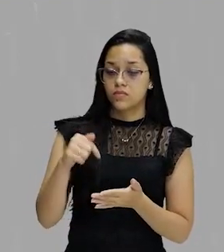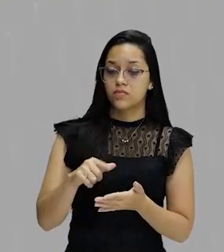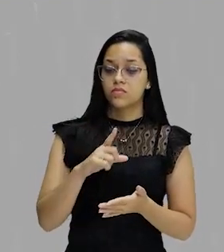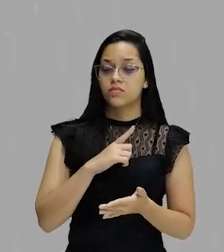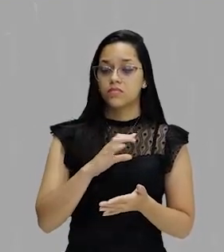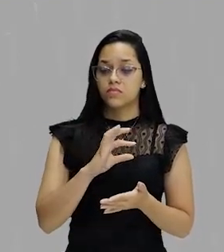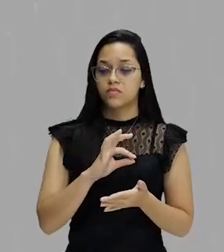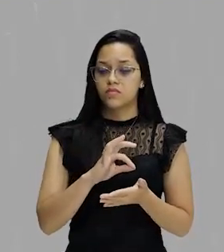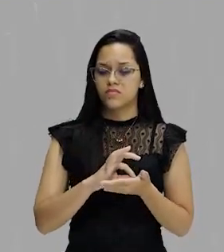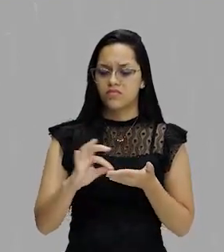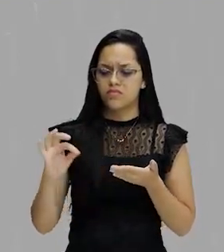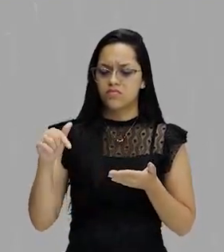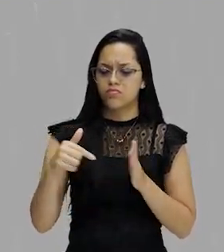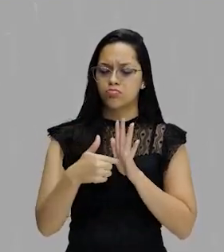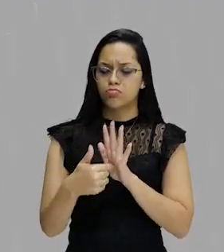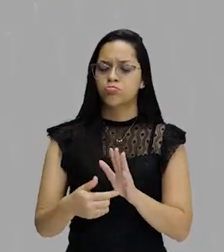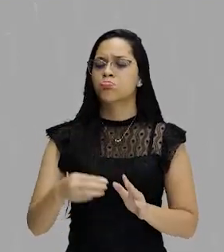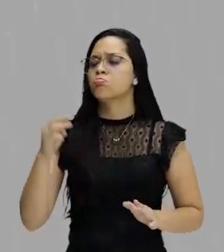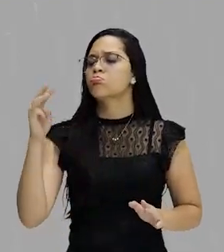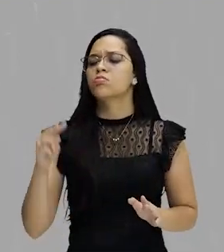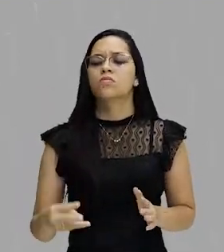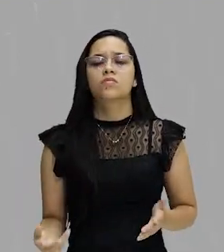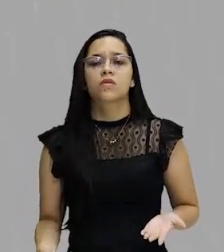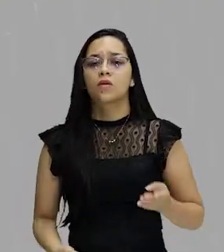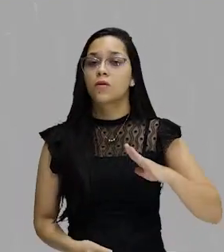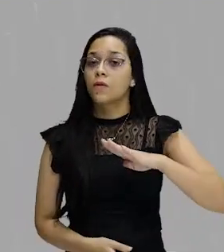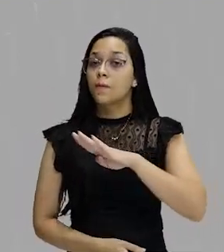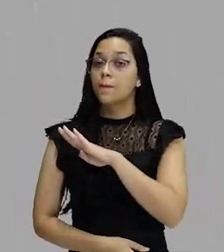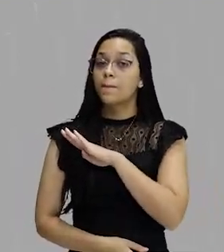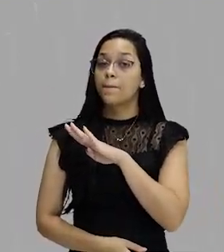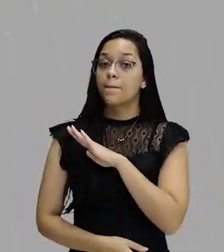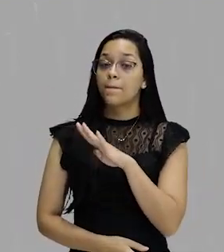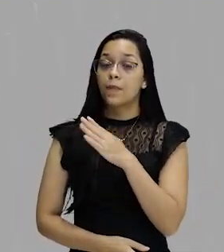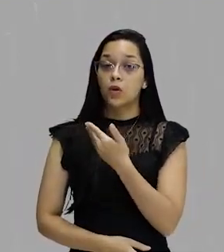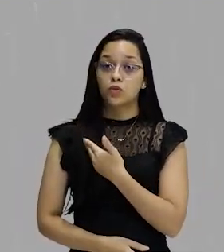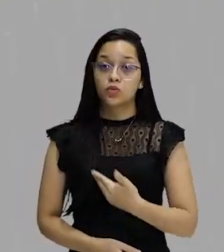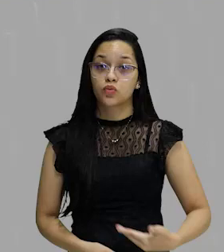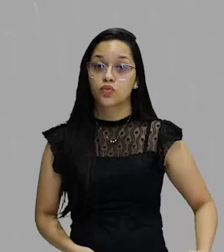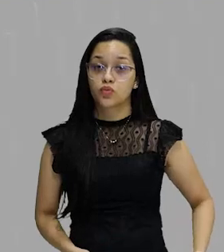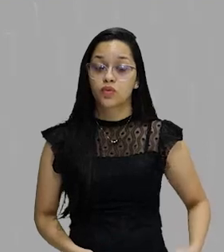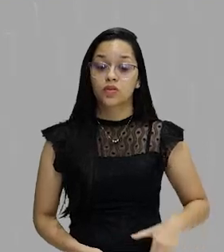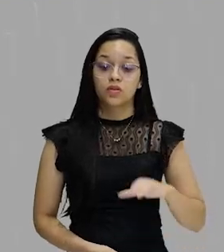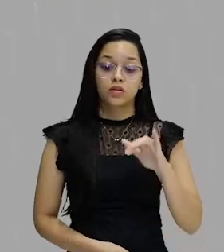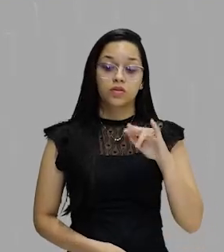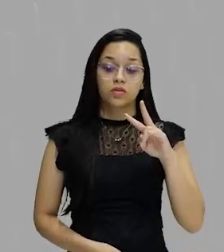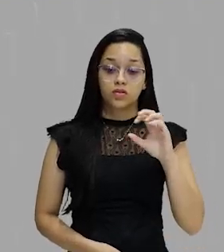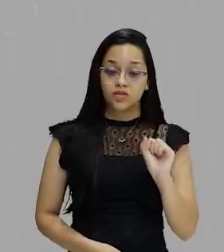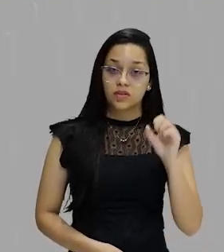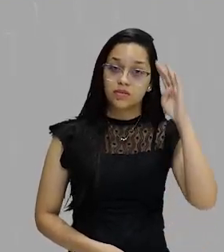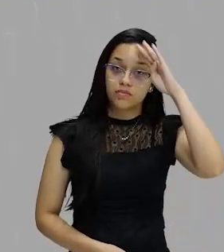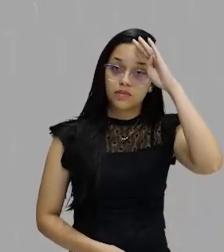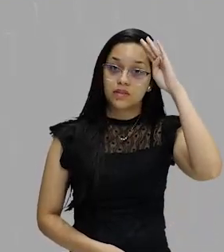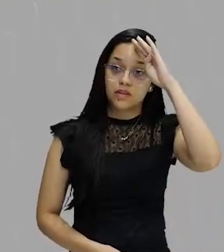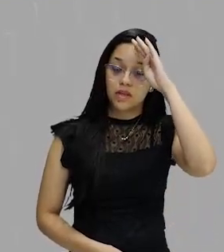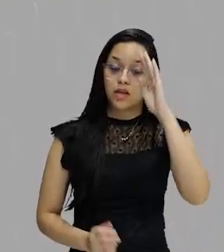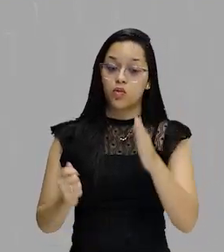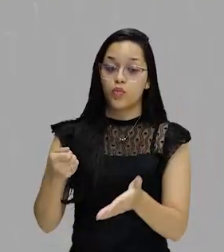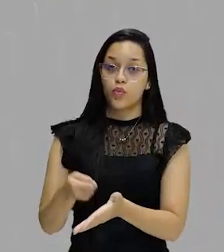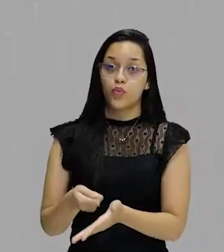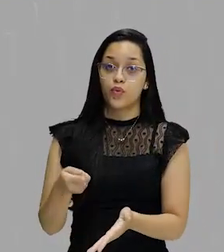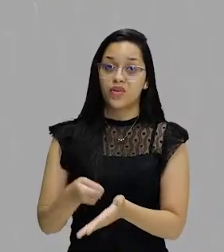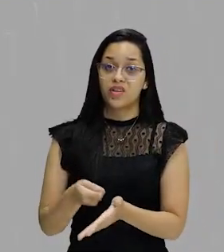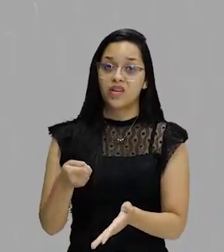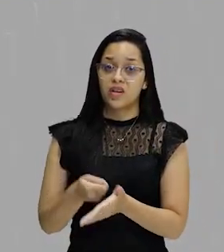visível. E quem é o inimigo? O inimigo são os governos civis, militares,